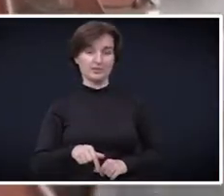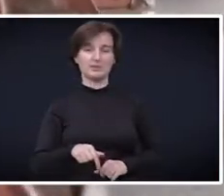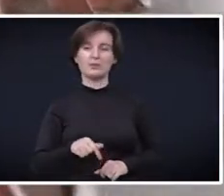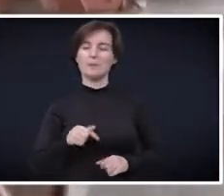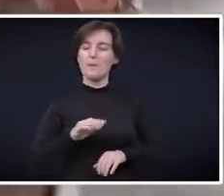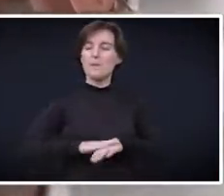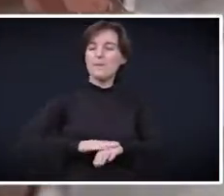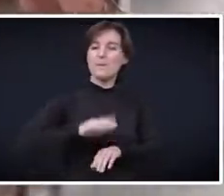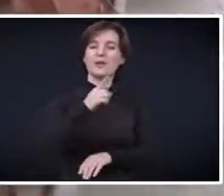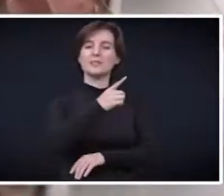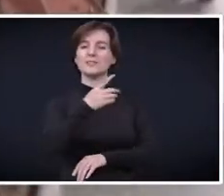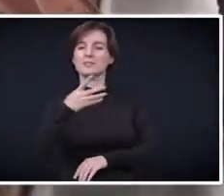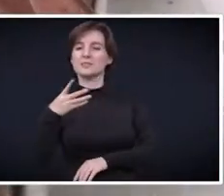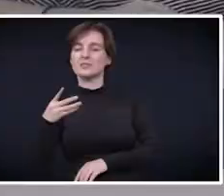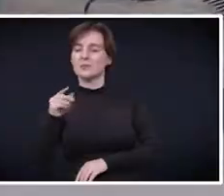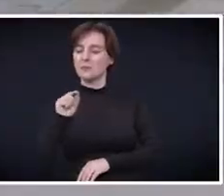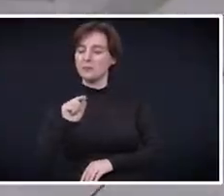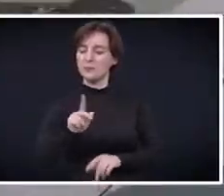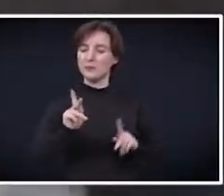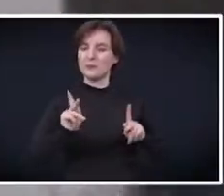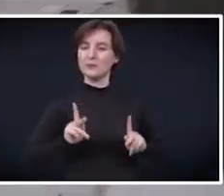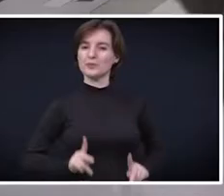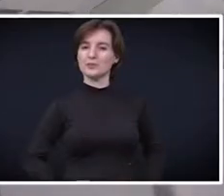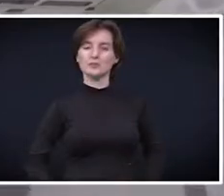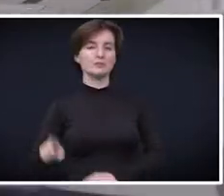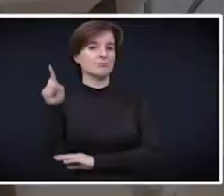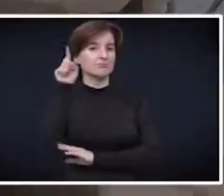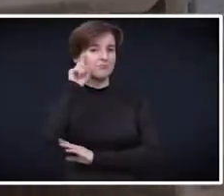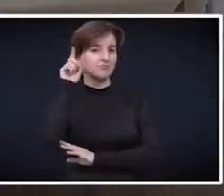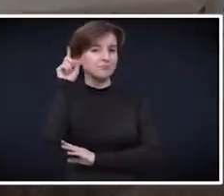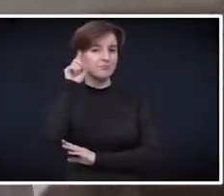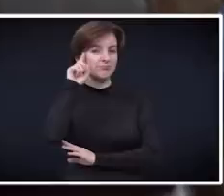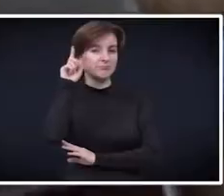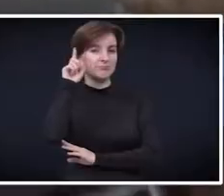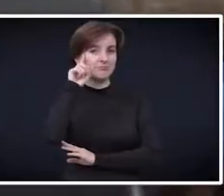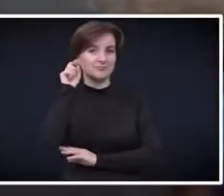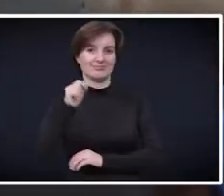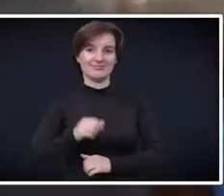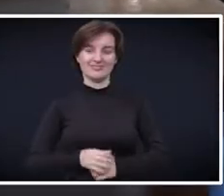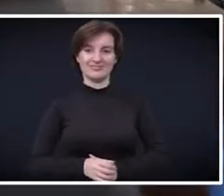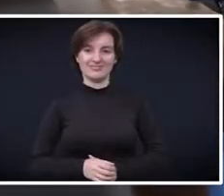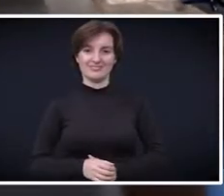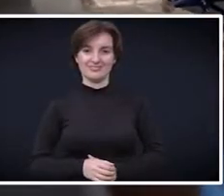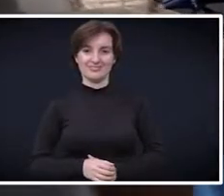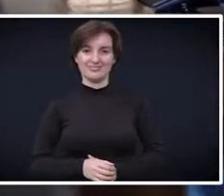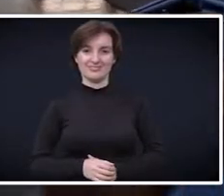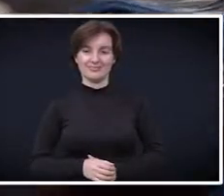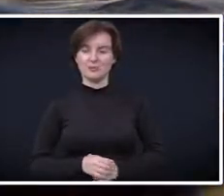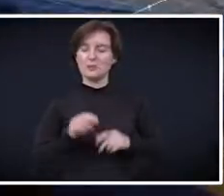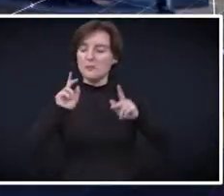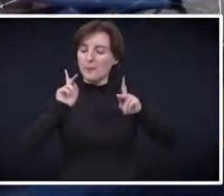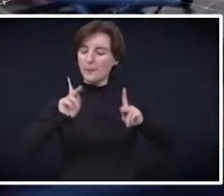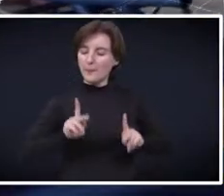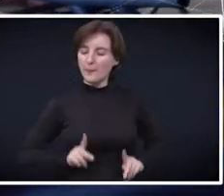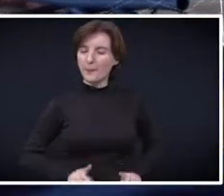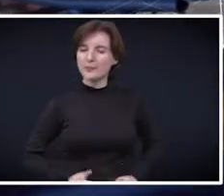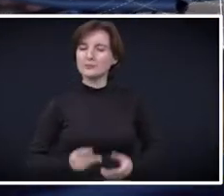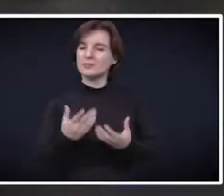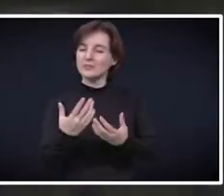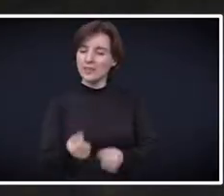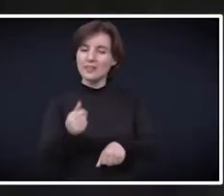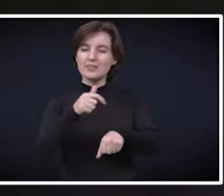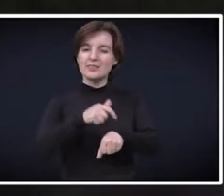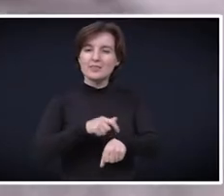circulam mais de 14.000 mente todos os dias pessoas que perdem